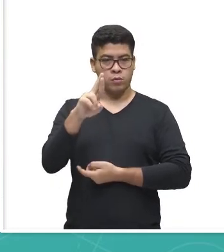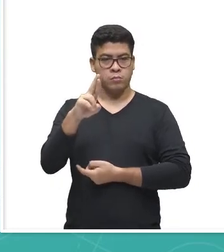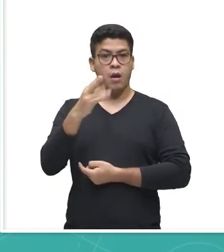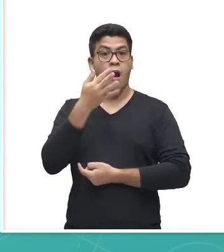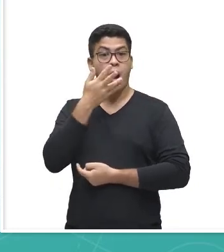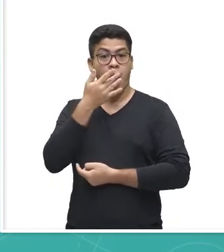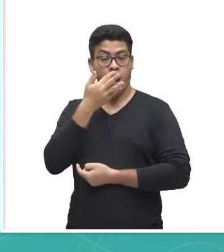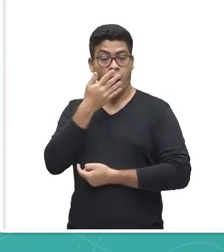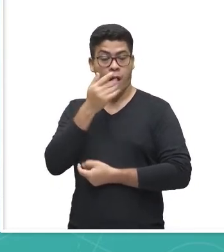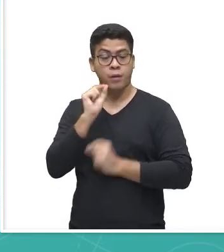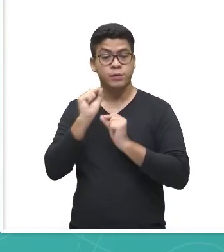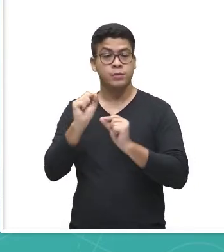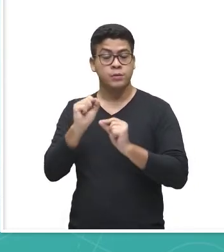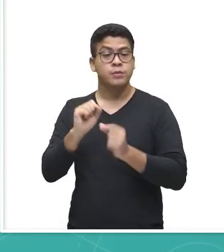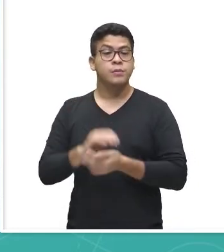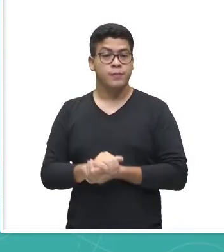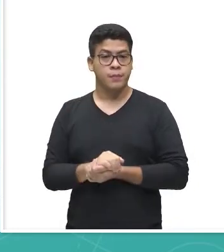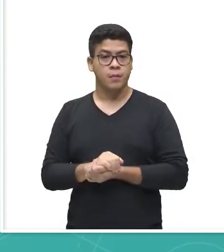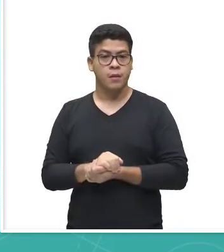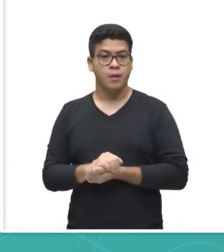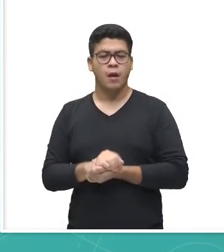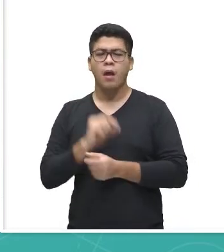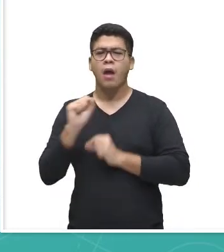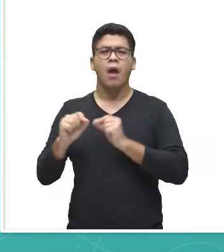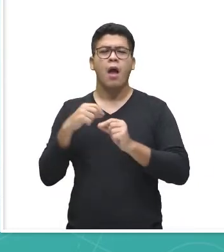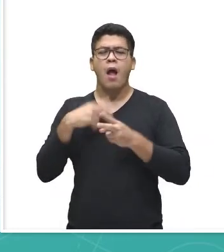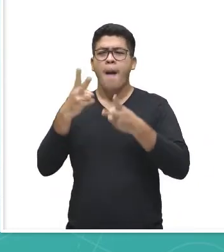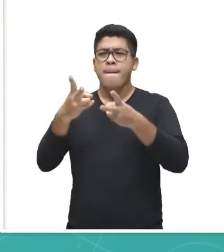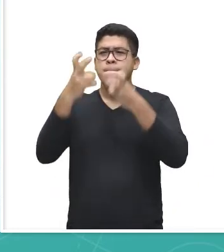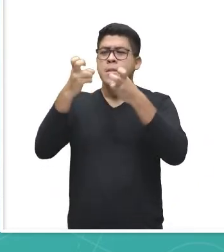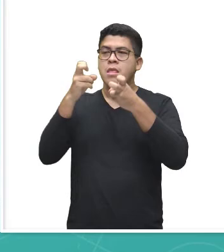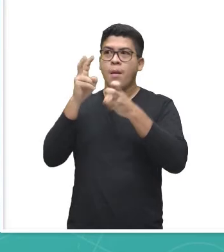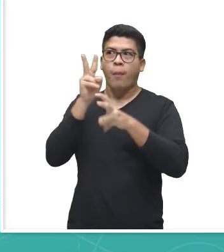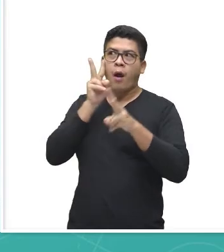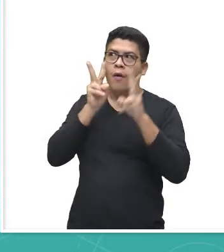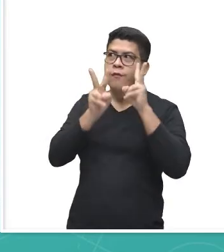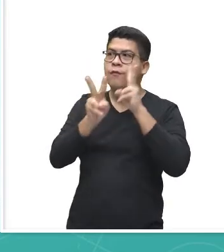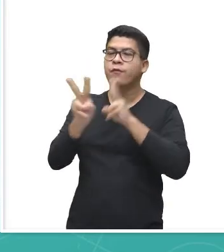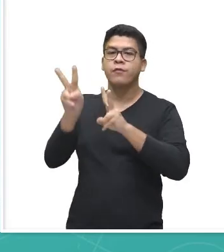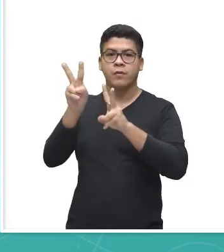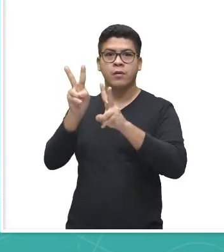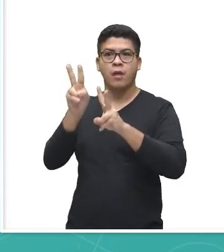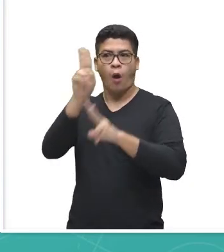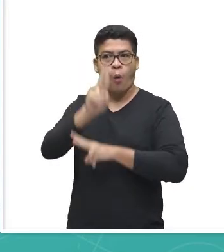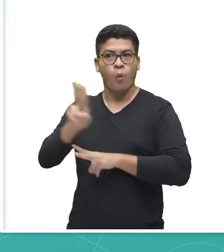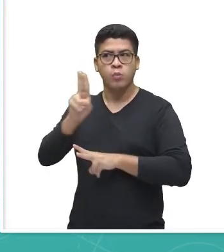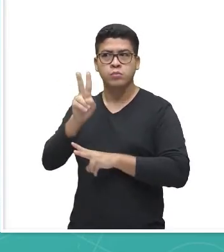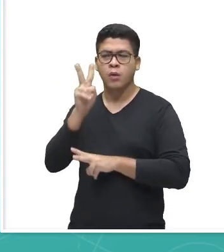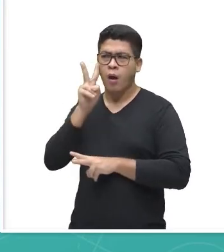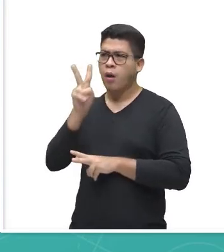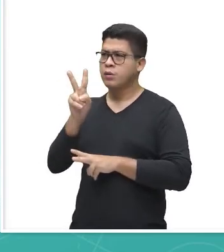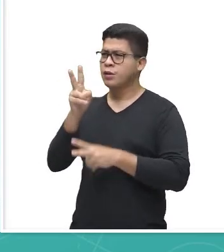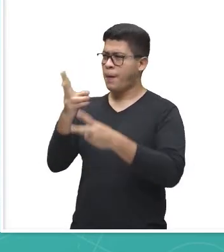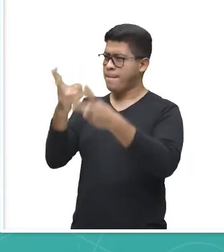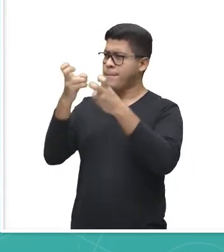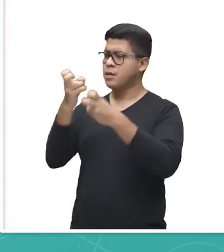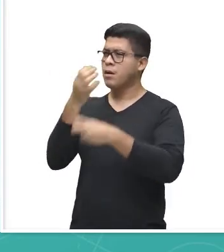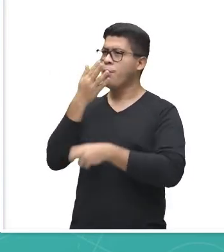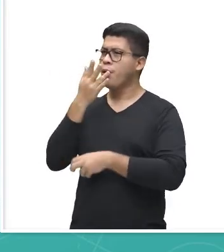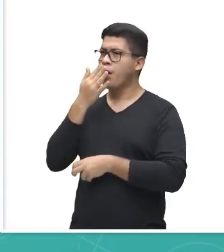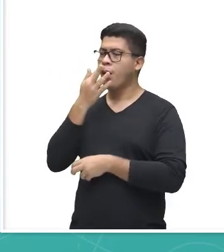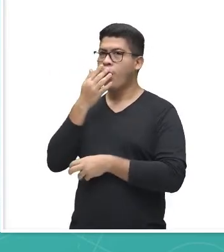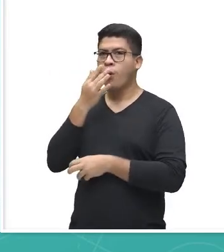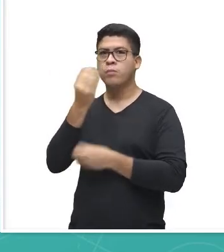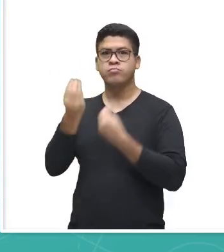percebida pela visão, né? Então, um órgão aí que você vai utilizar para interagir com a cor são os olhos, né? Então, a gente